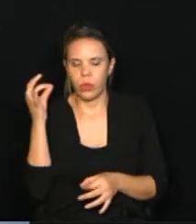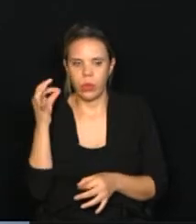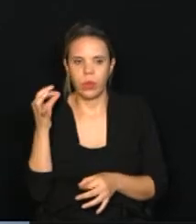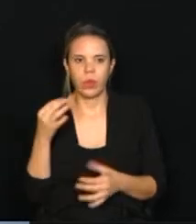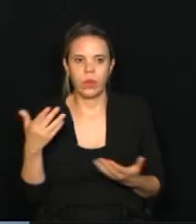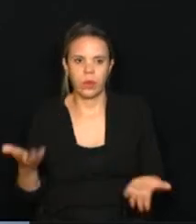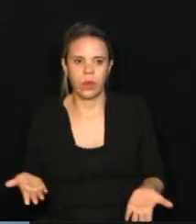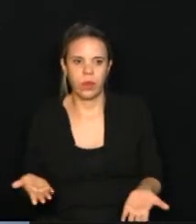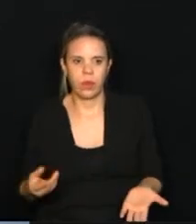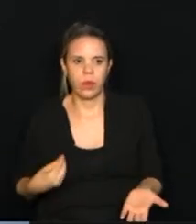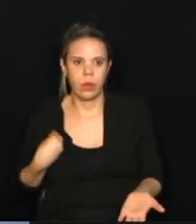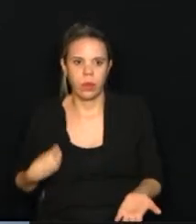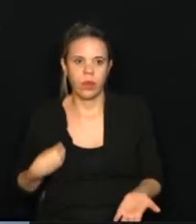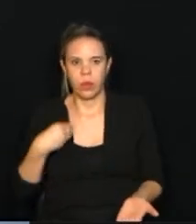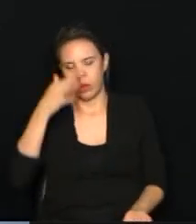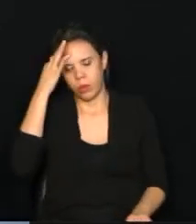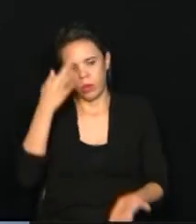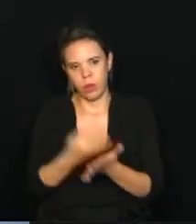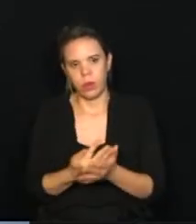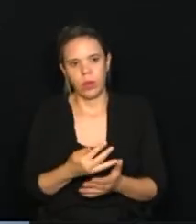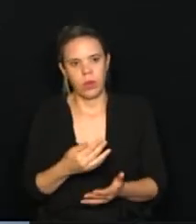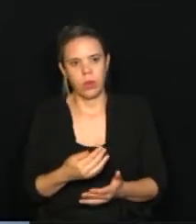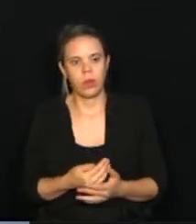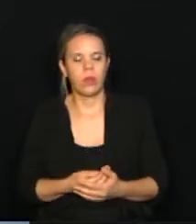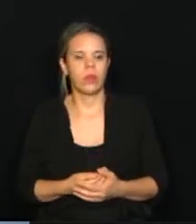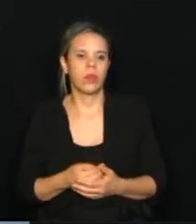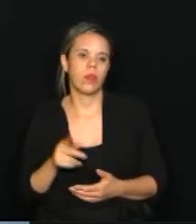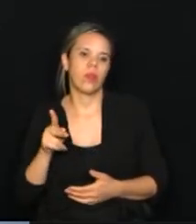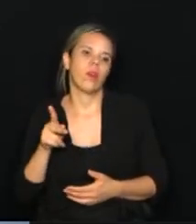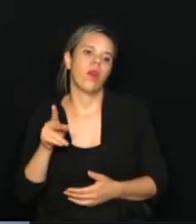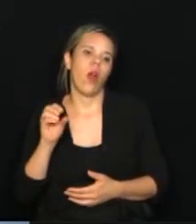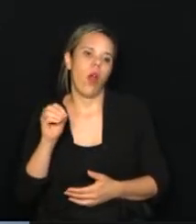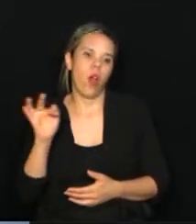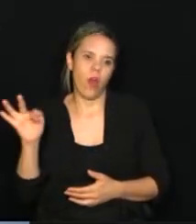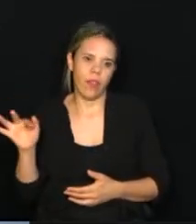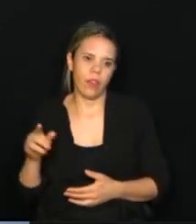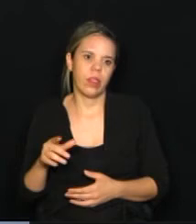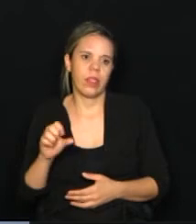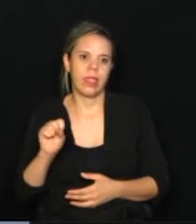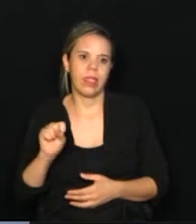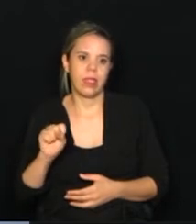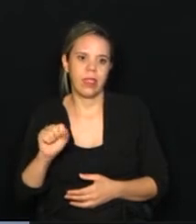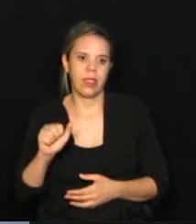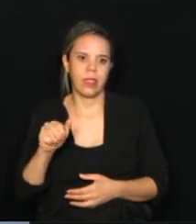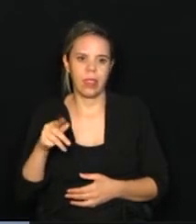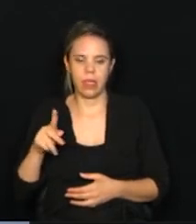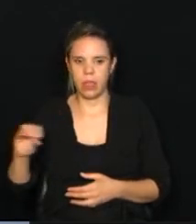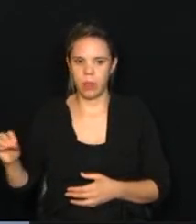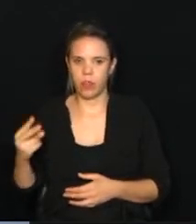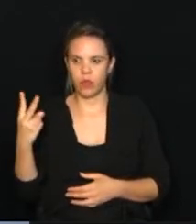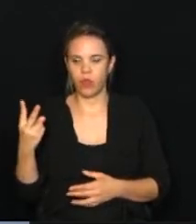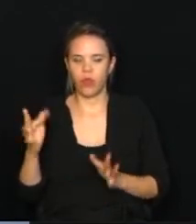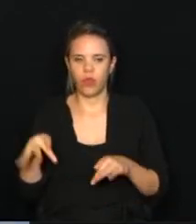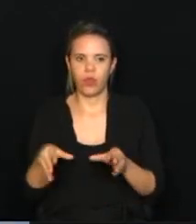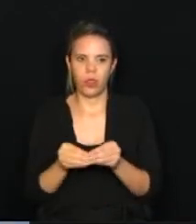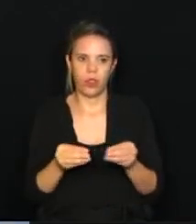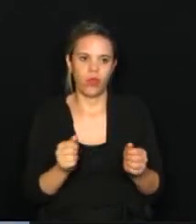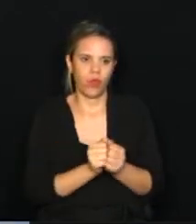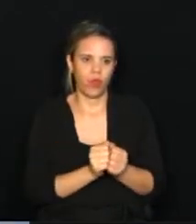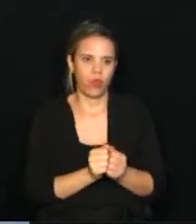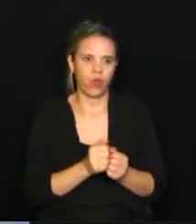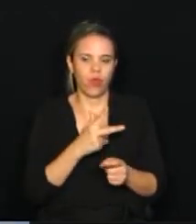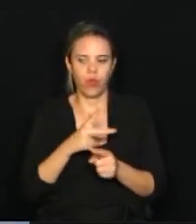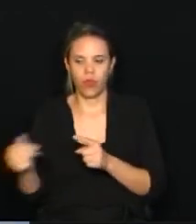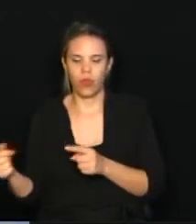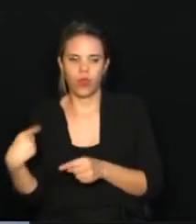e a gente está confiante aí para os playoffs. E o jogo com o Sampaio é sempre rivalidade, né? Porque teve 2 finais com ela. Um elas ganharam e